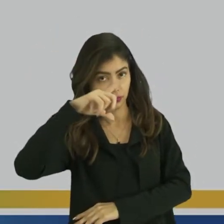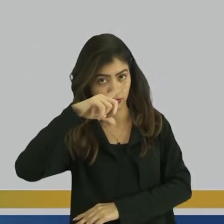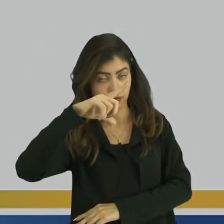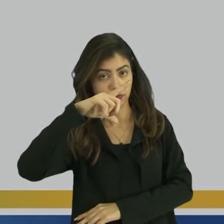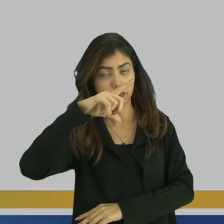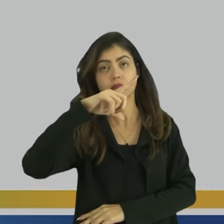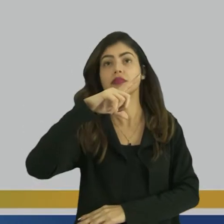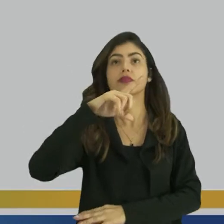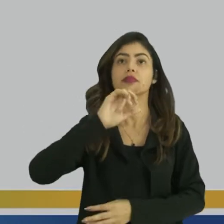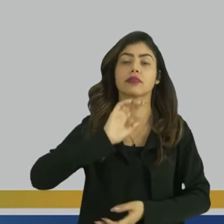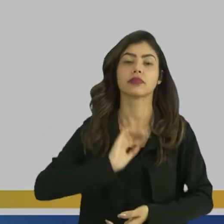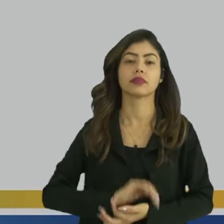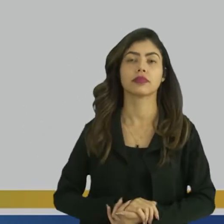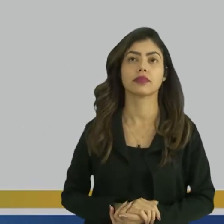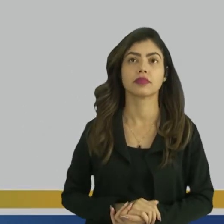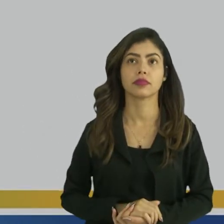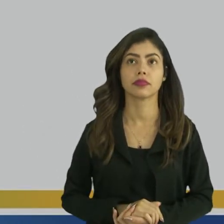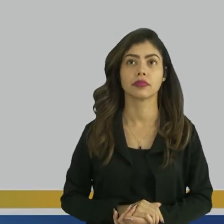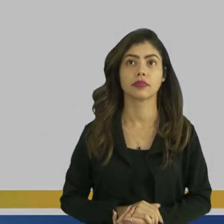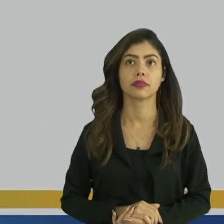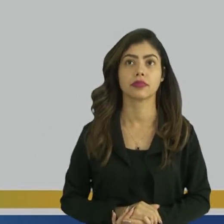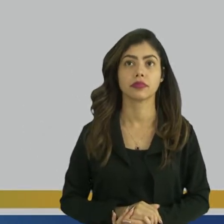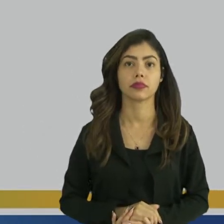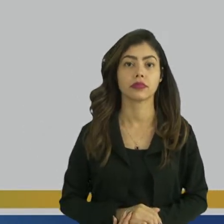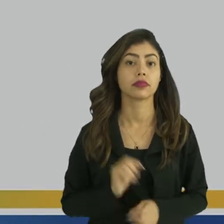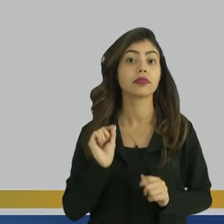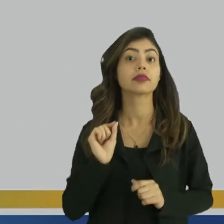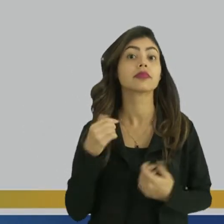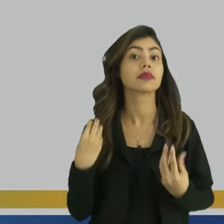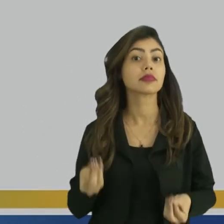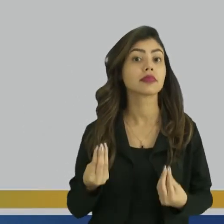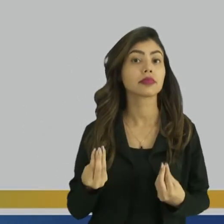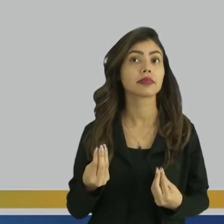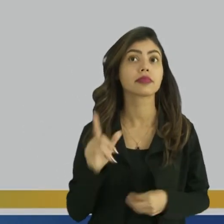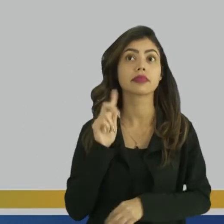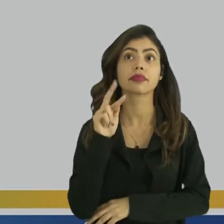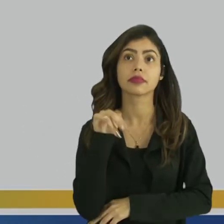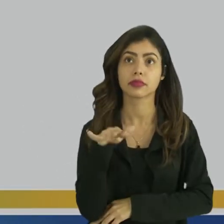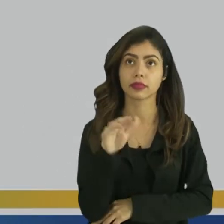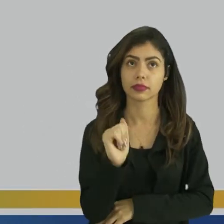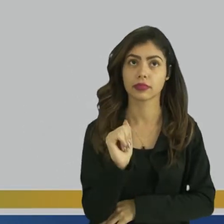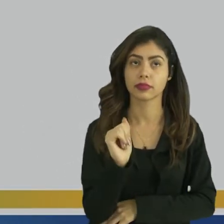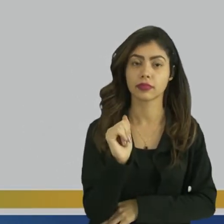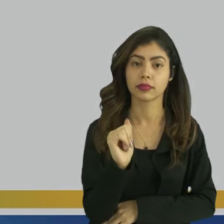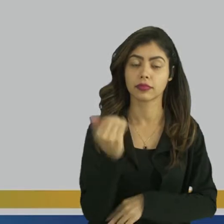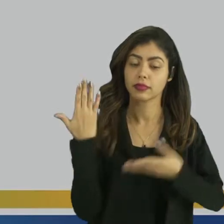da água e do sol para germinar,